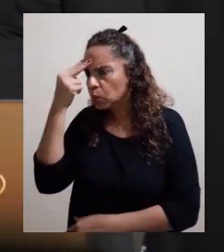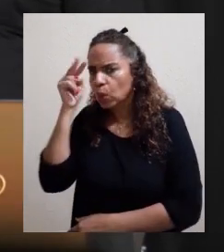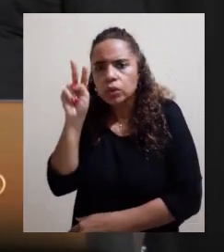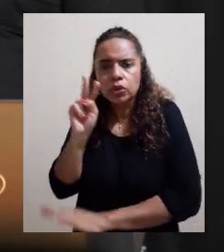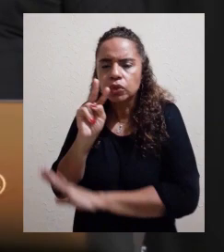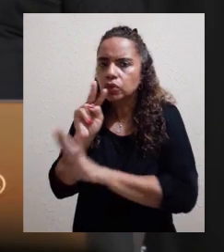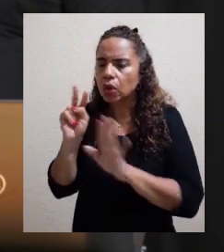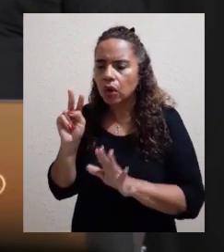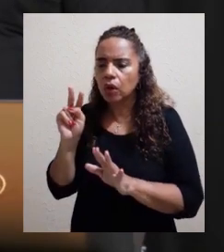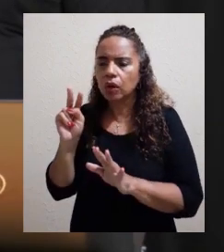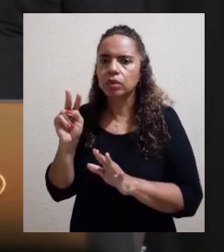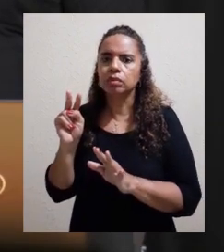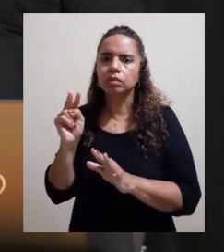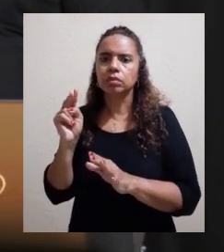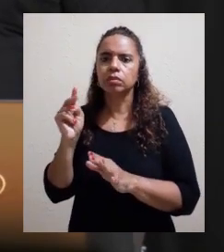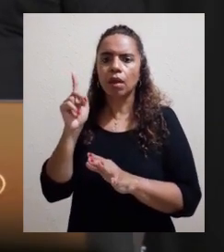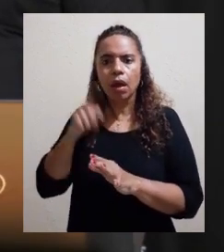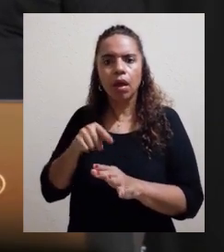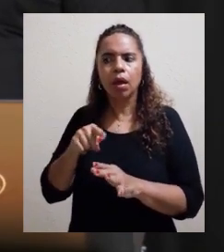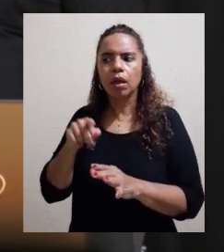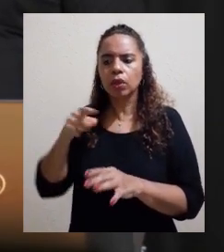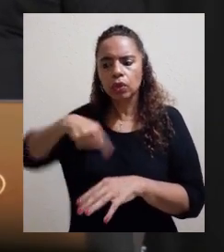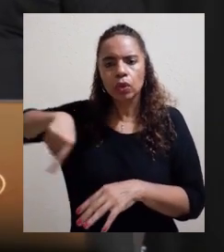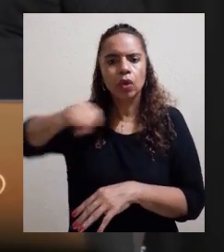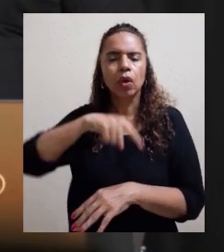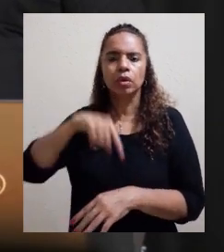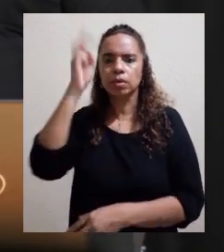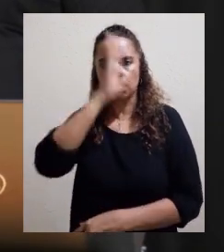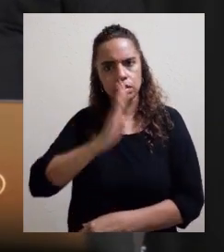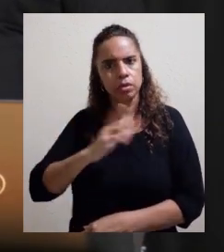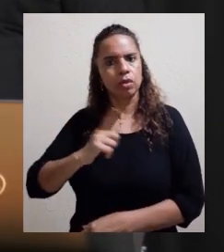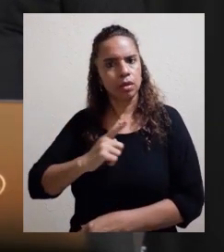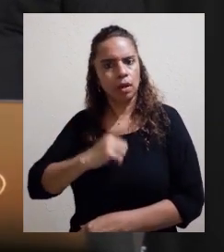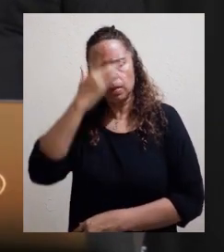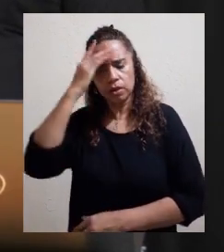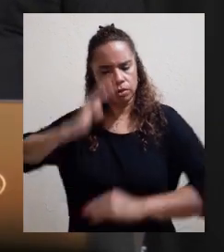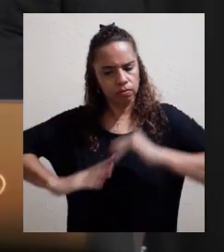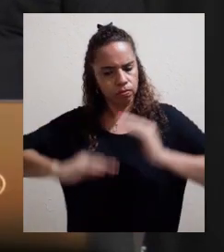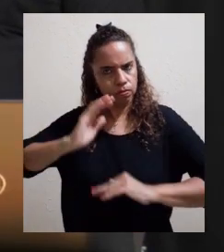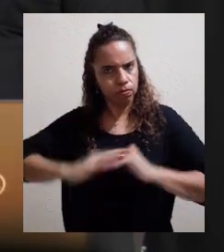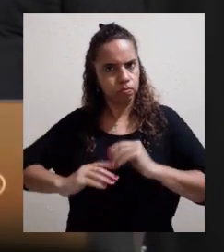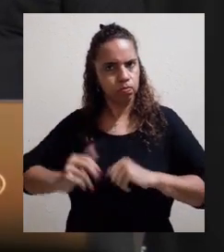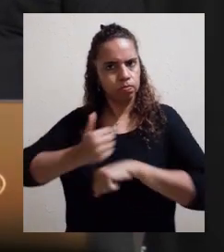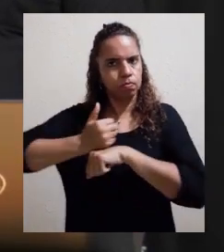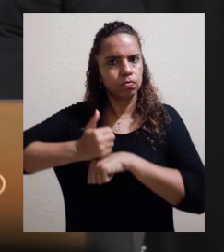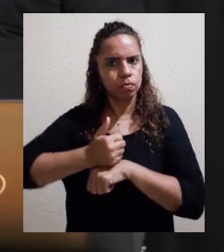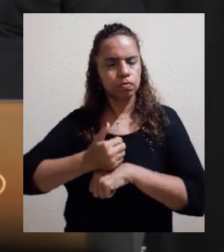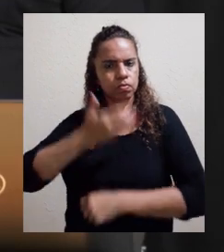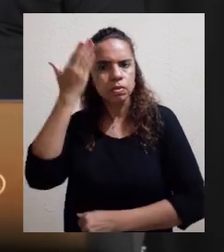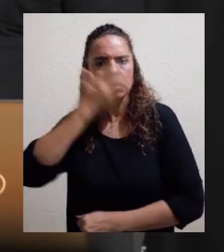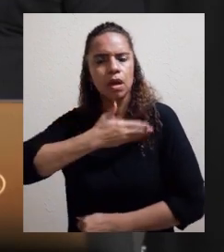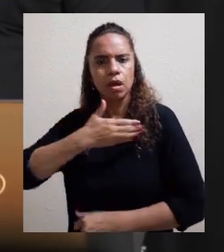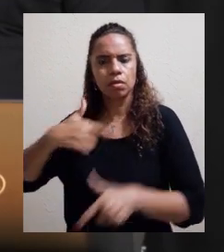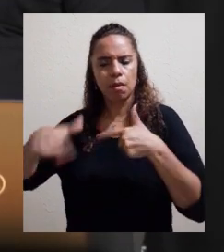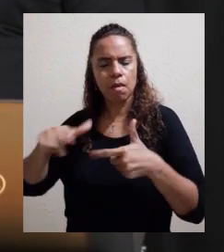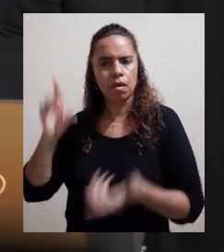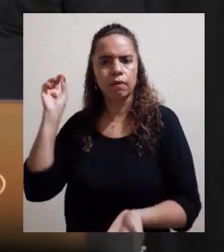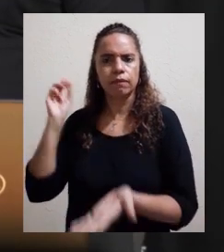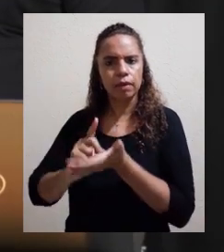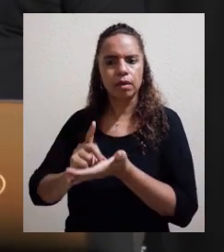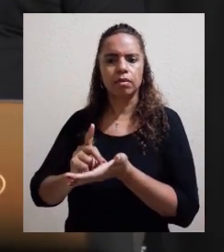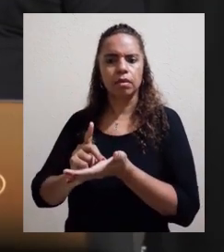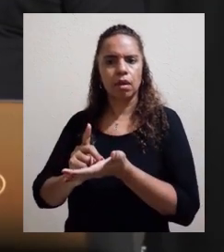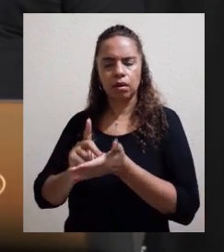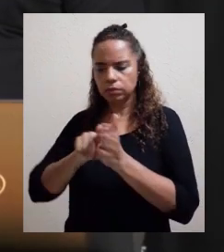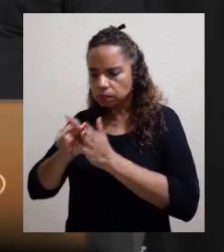exemplo claro do potencial que nós temos do ponto de vista humano, né, pessoas comprometidas, pessoas sérias, pessoas que